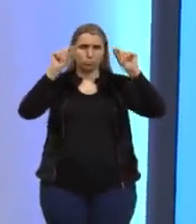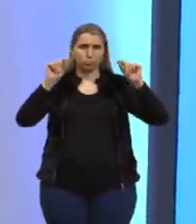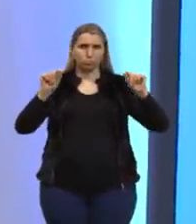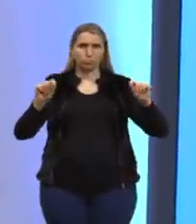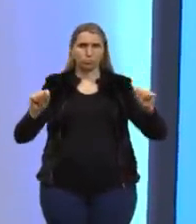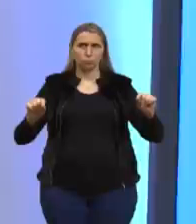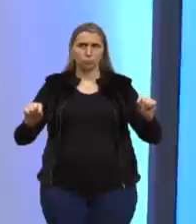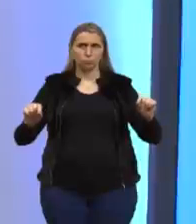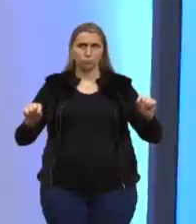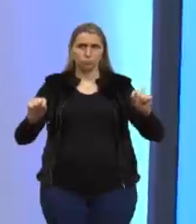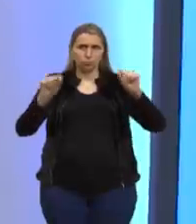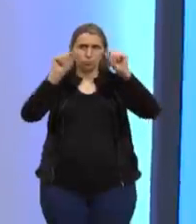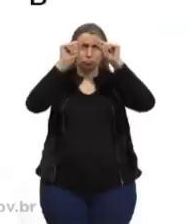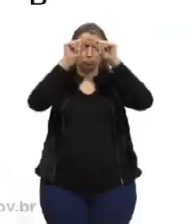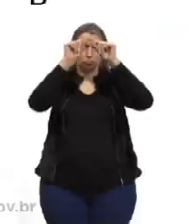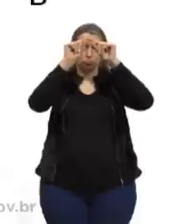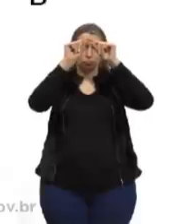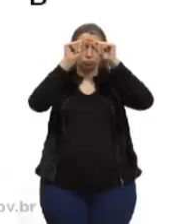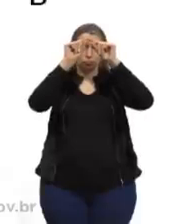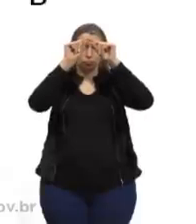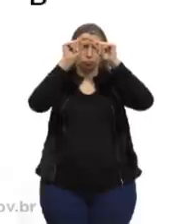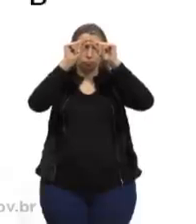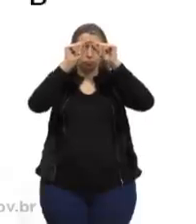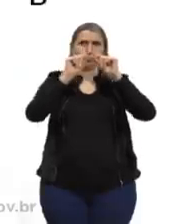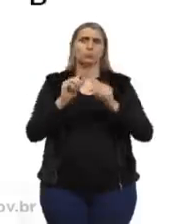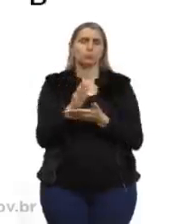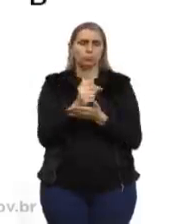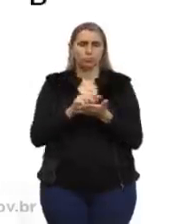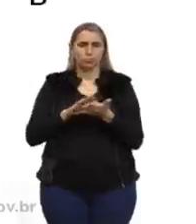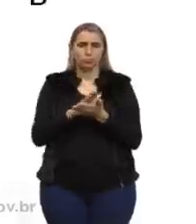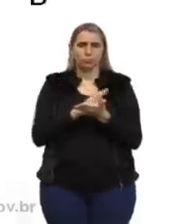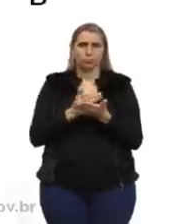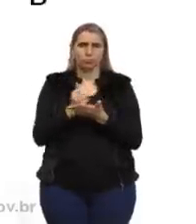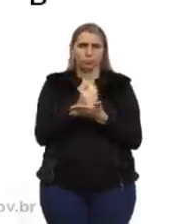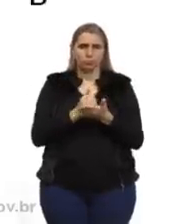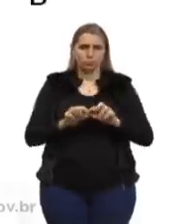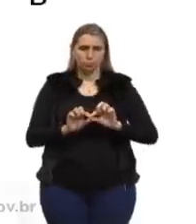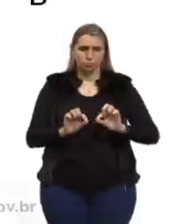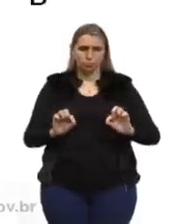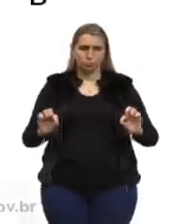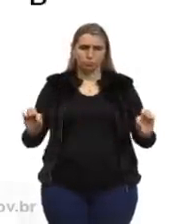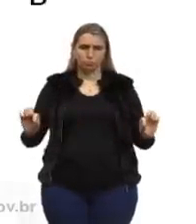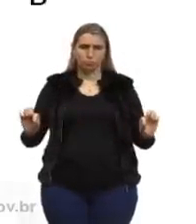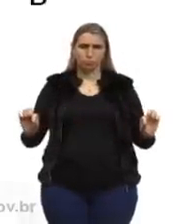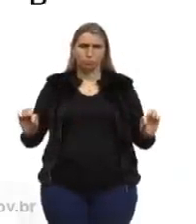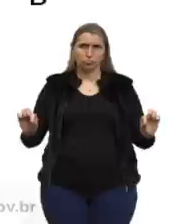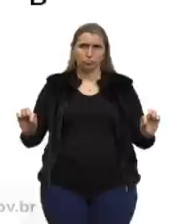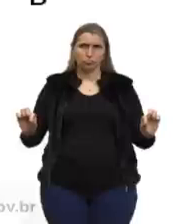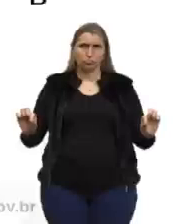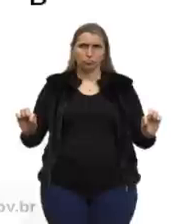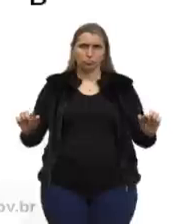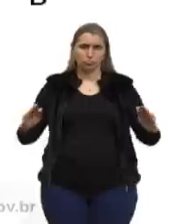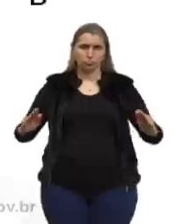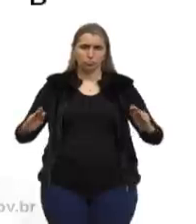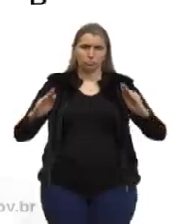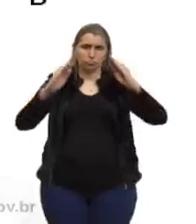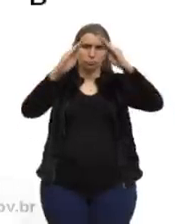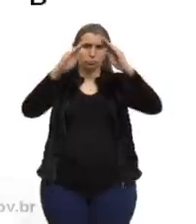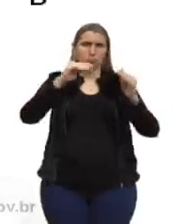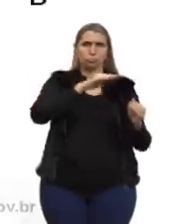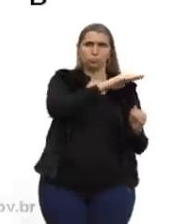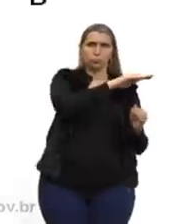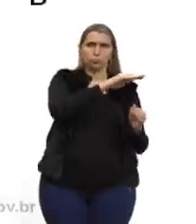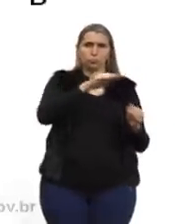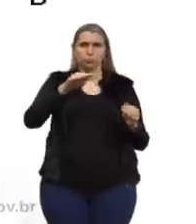transversais, certo? Então, eu usei como base a base do triângulo, mas se eu traçar reta paralela ao